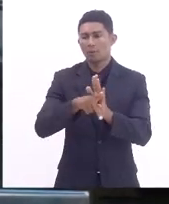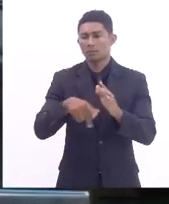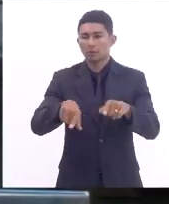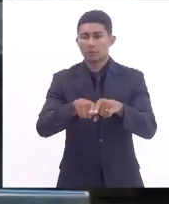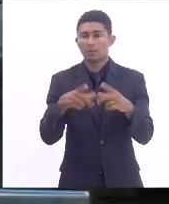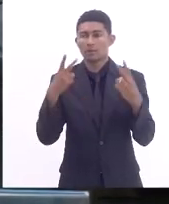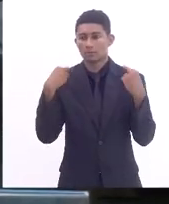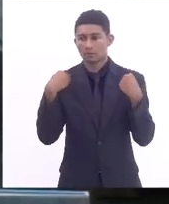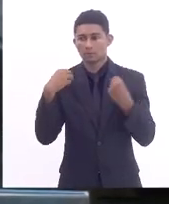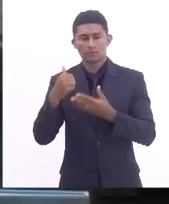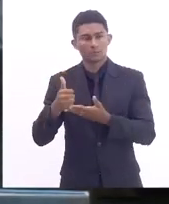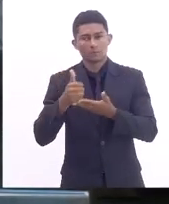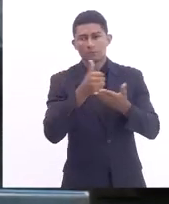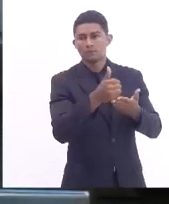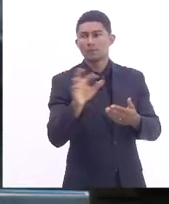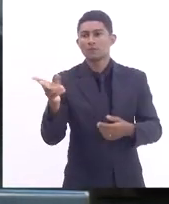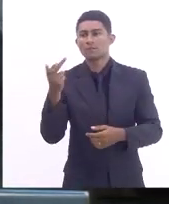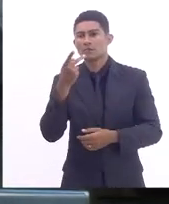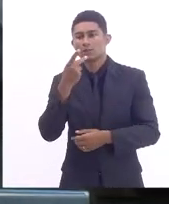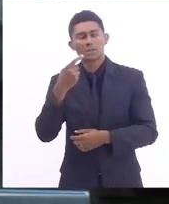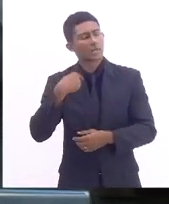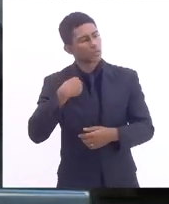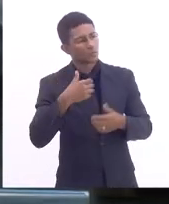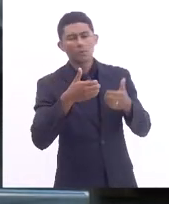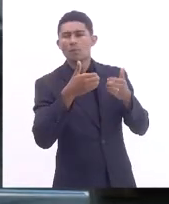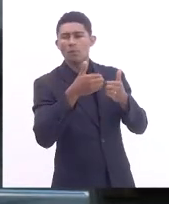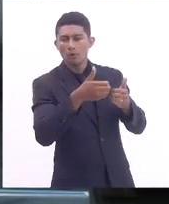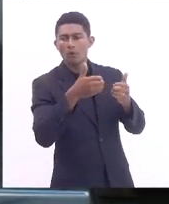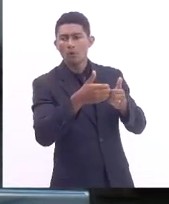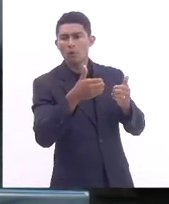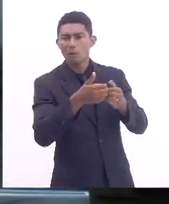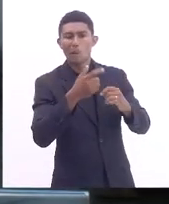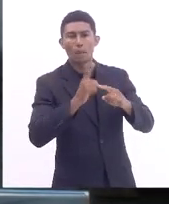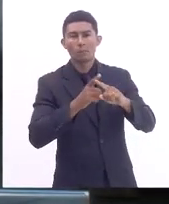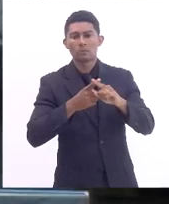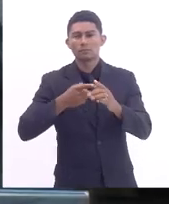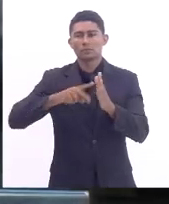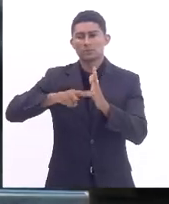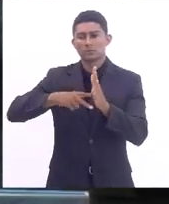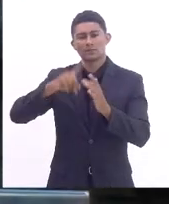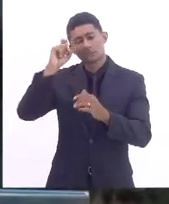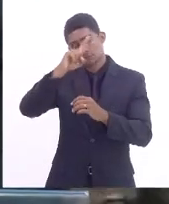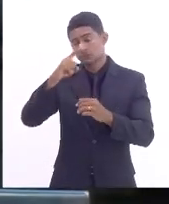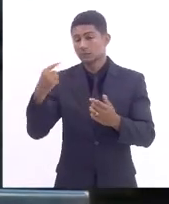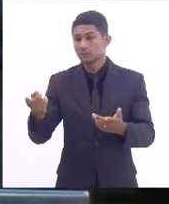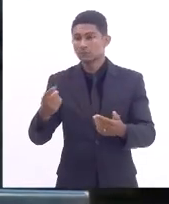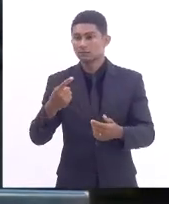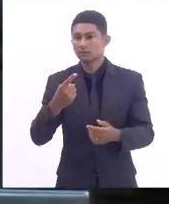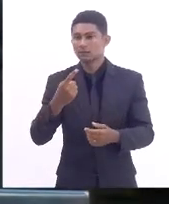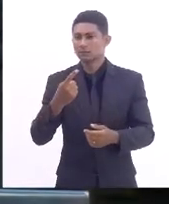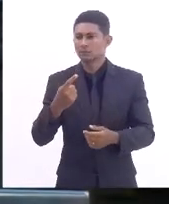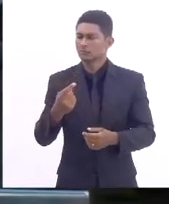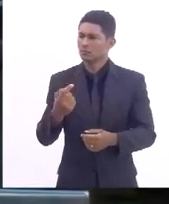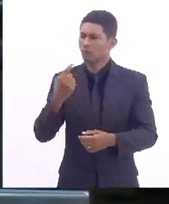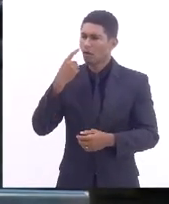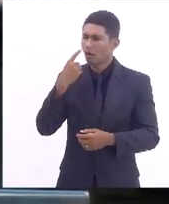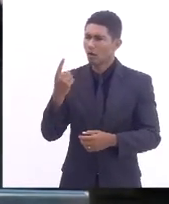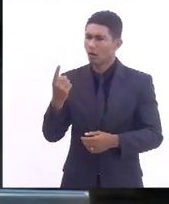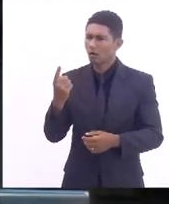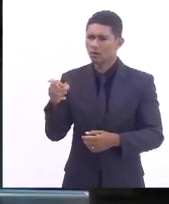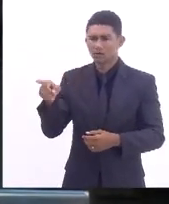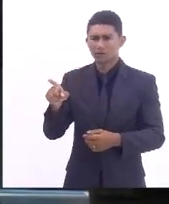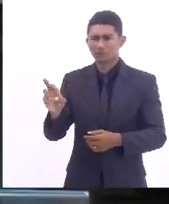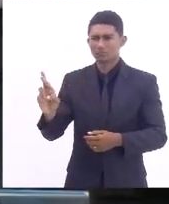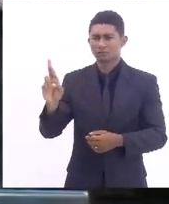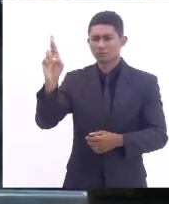motorista do sindicato para levar ela não vou pegar a condução de um sindicato tá com dificuldade ou não tem ônibus para mim um dirigente